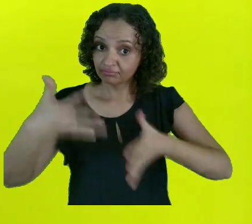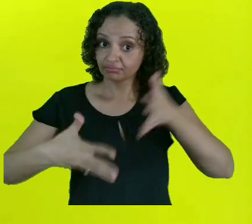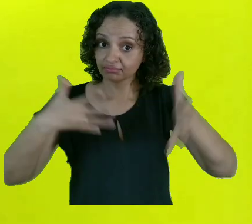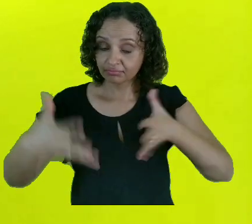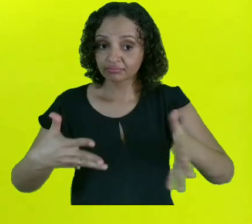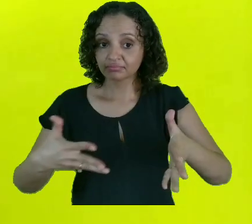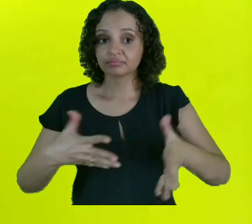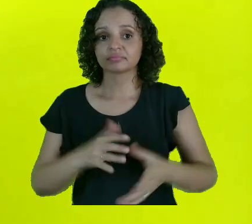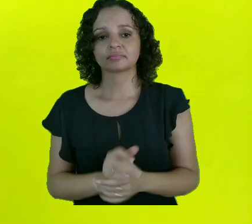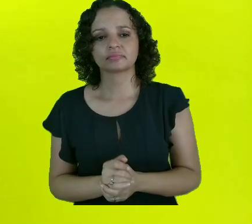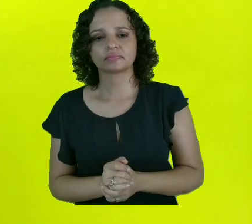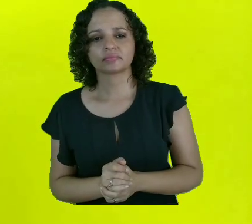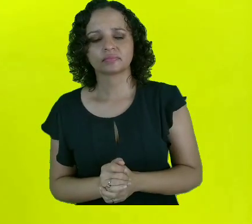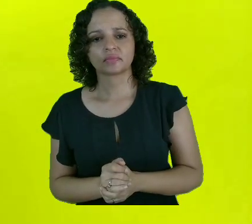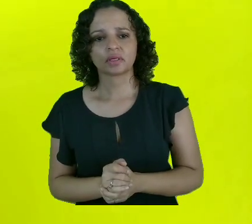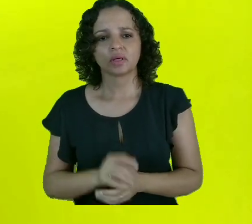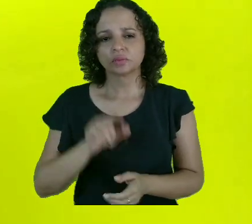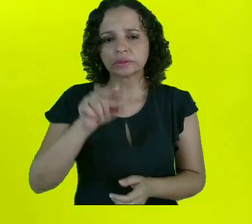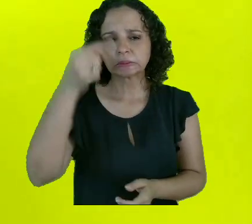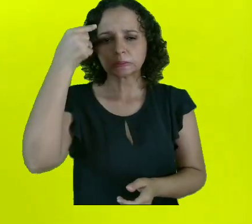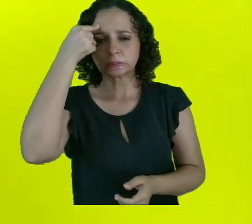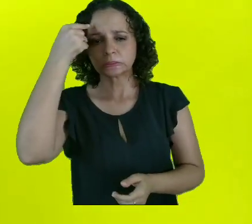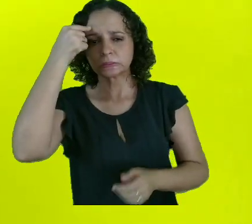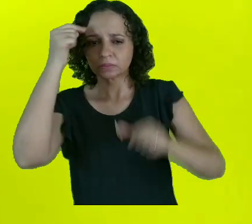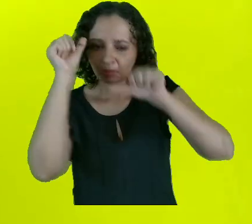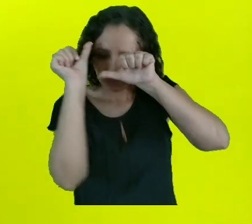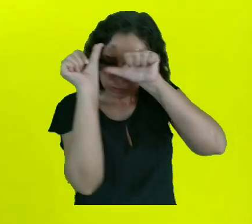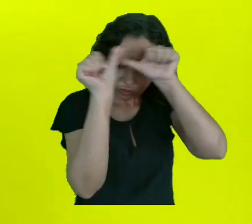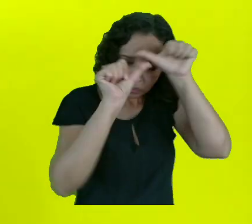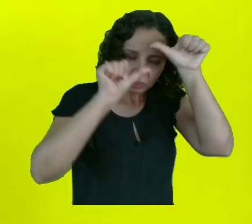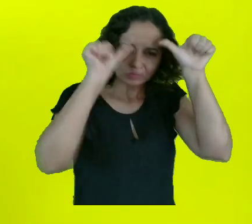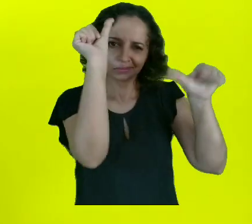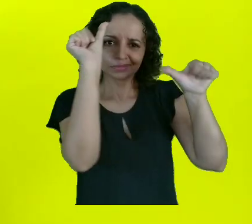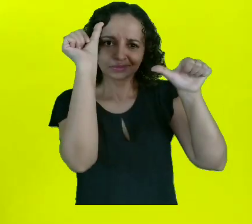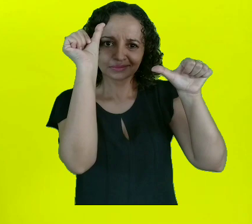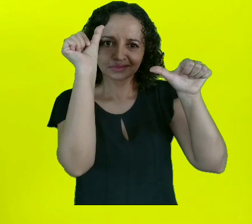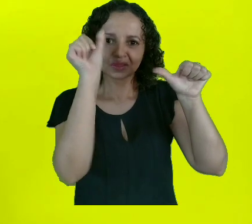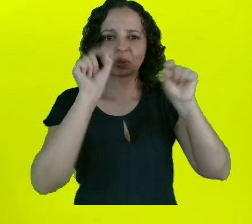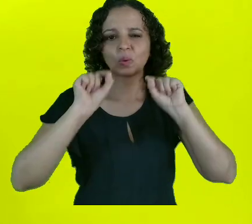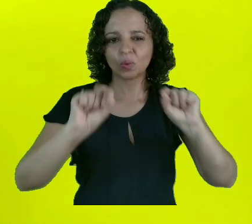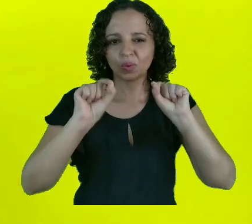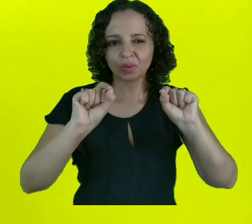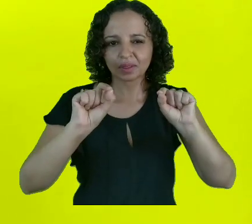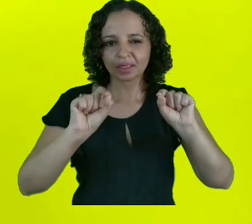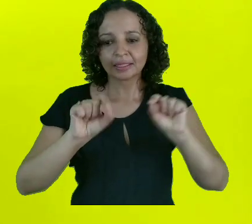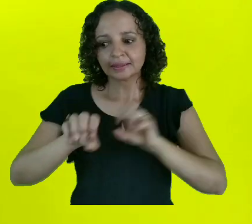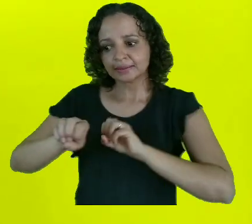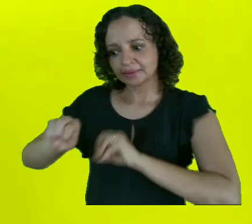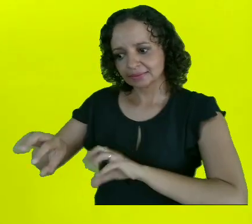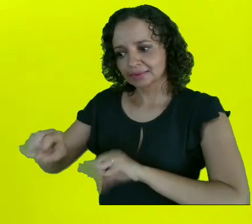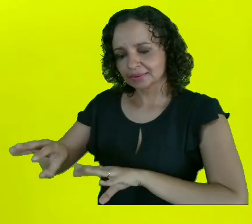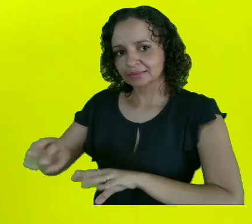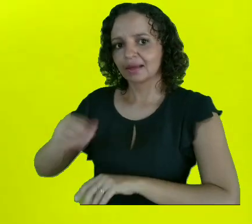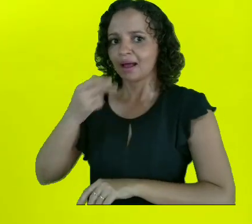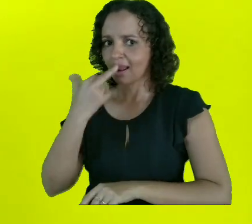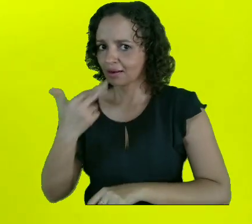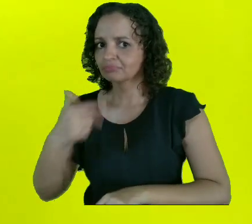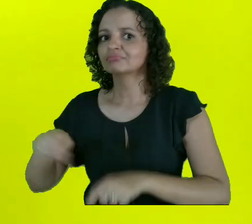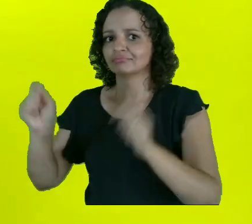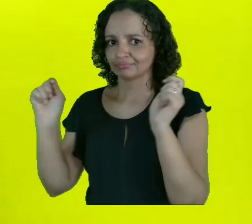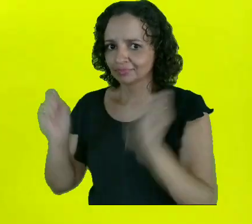você pensa sobre o ensino de línguas para o indivíduo surdo, certo?